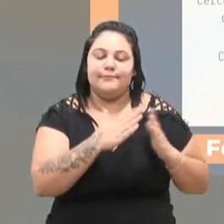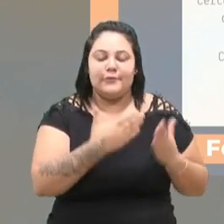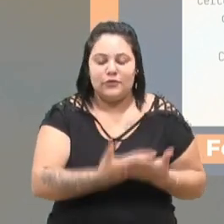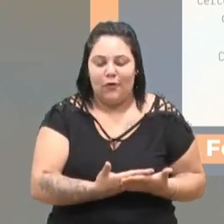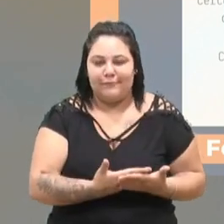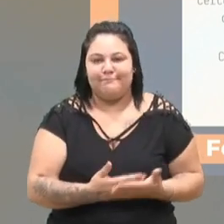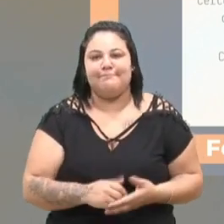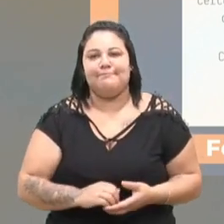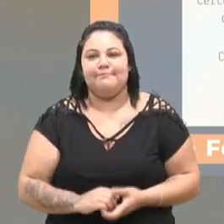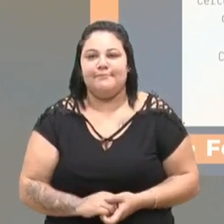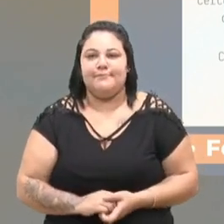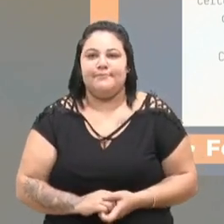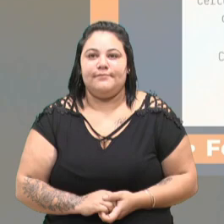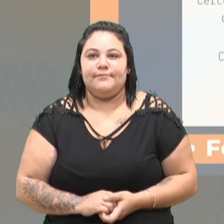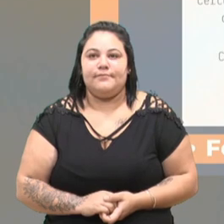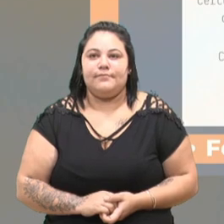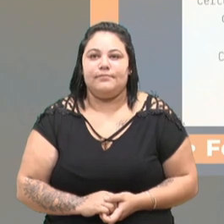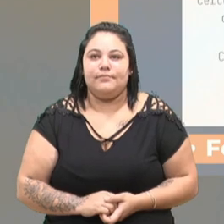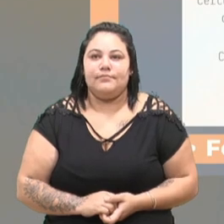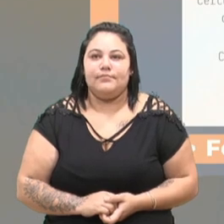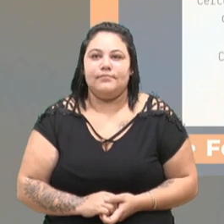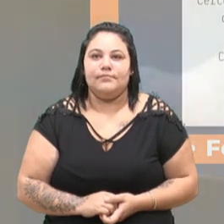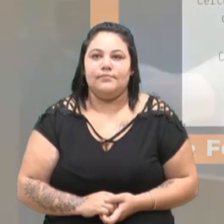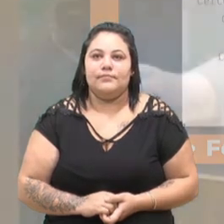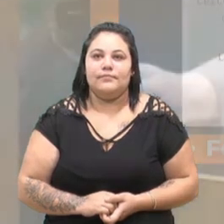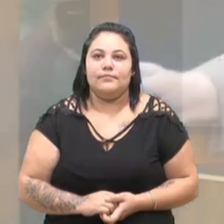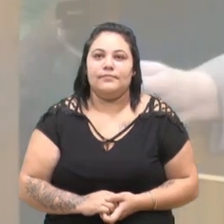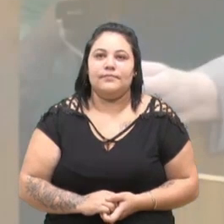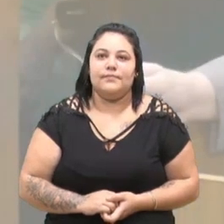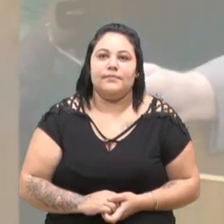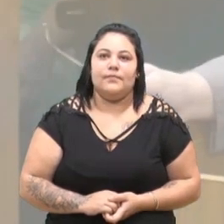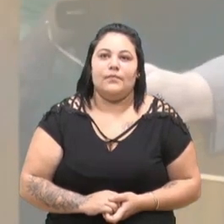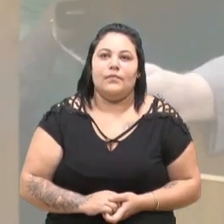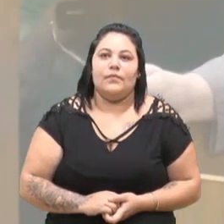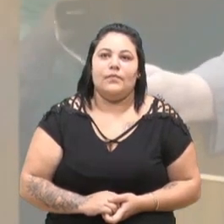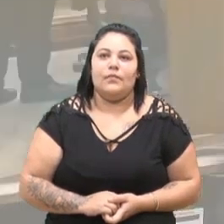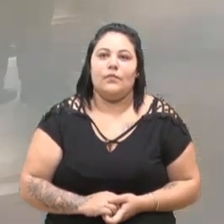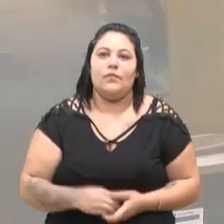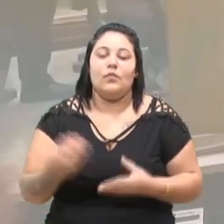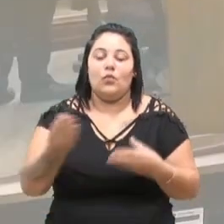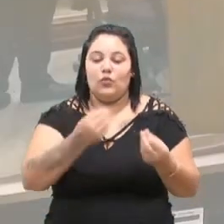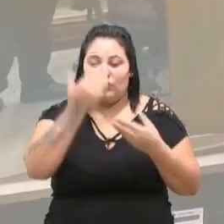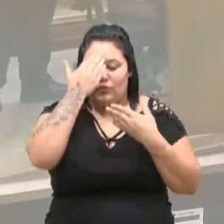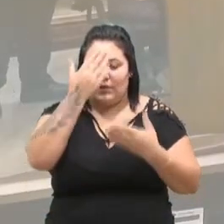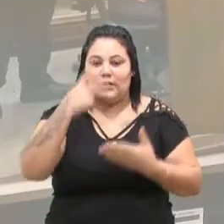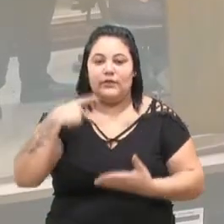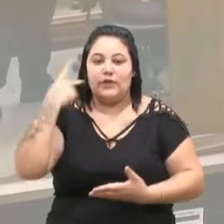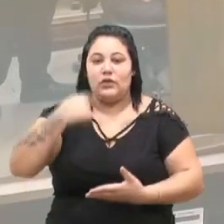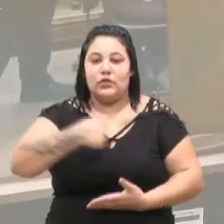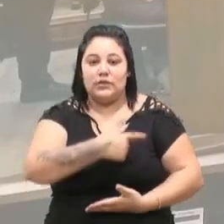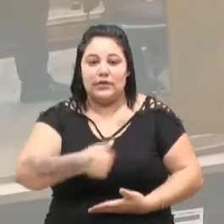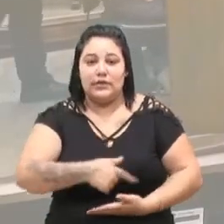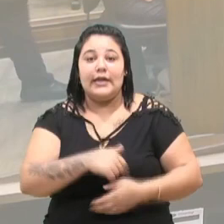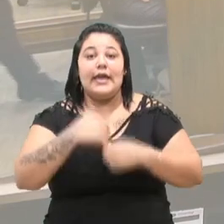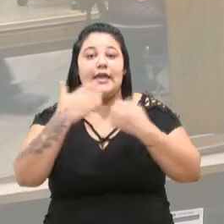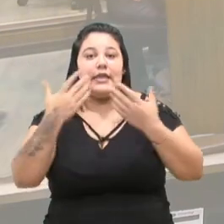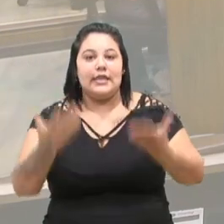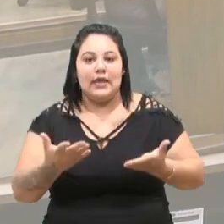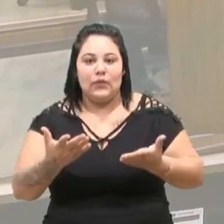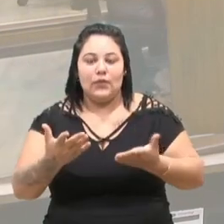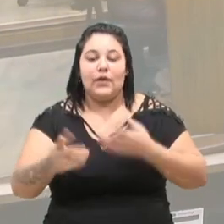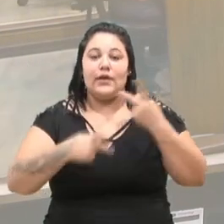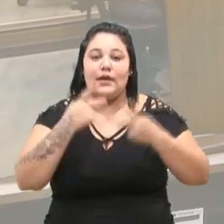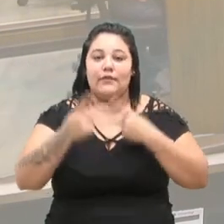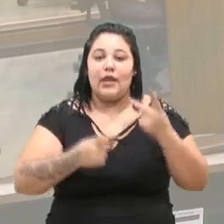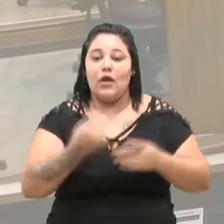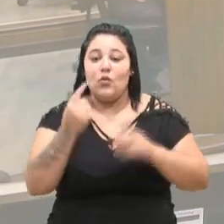educação. Vereadora Estela Balardim tinha pedido. Muito obrigado, vereador Zanquim. Então, eu ia falar de um